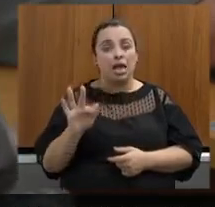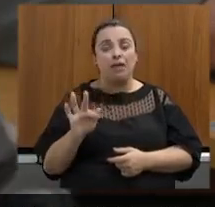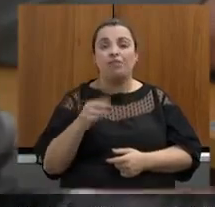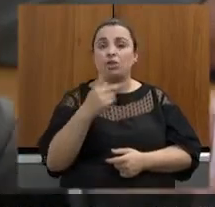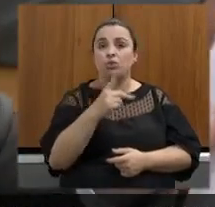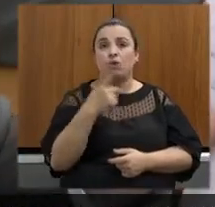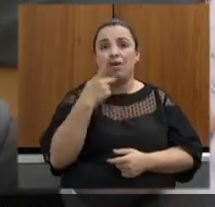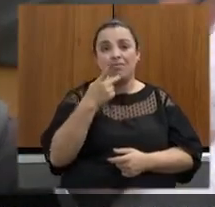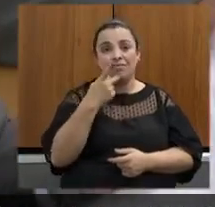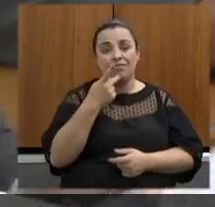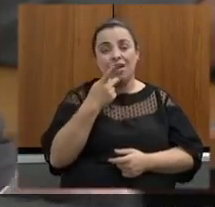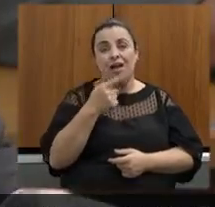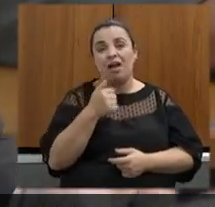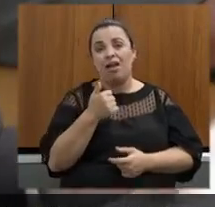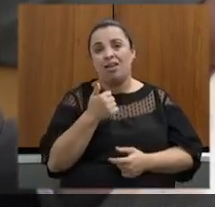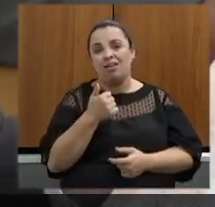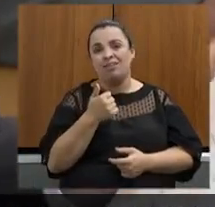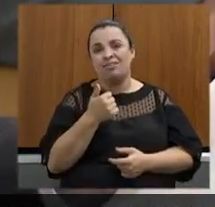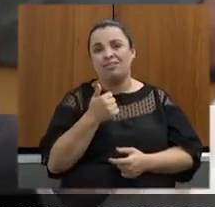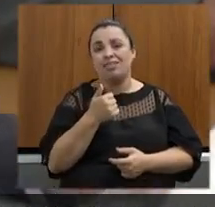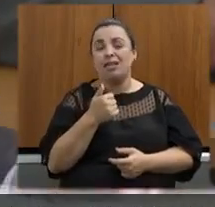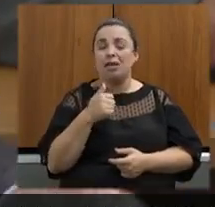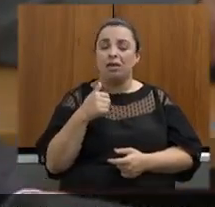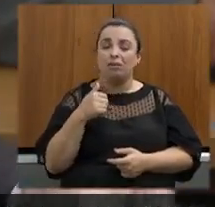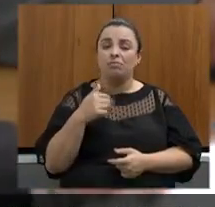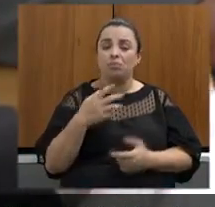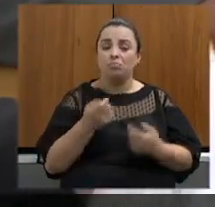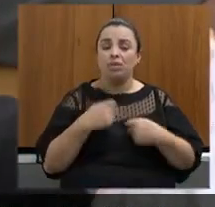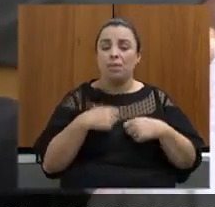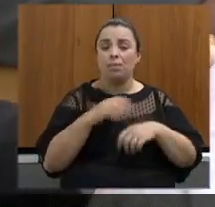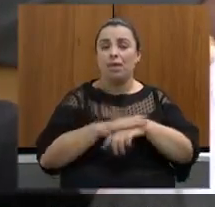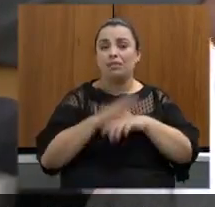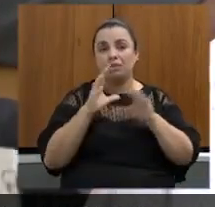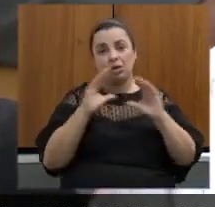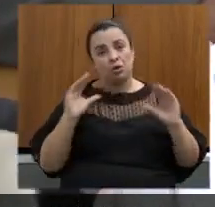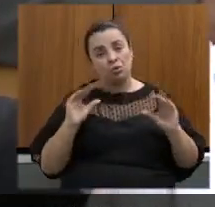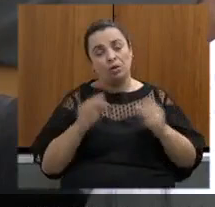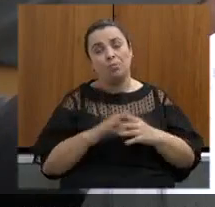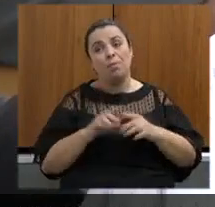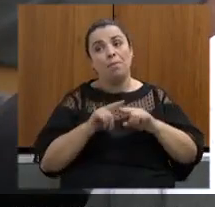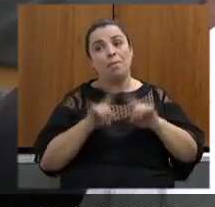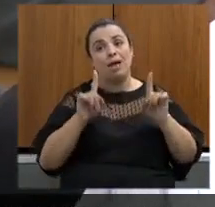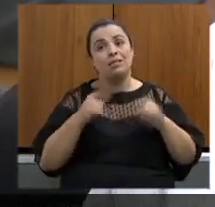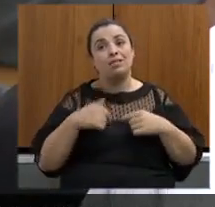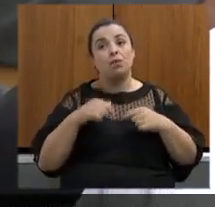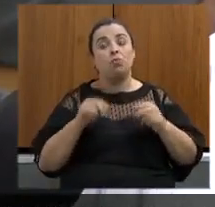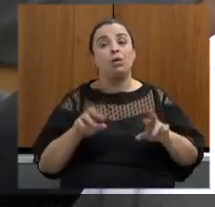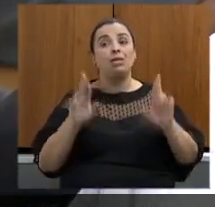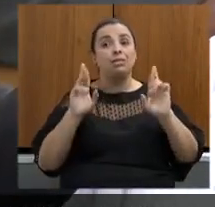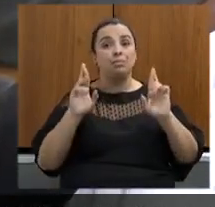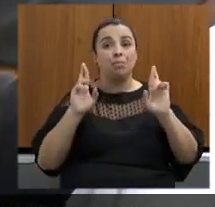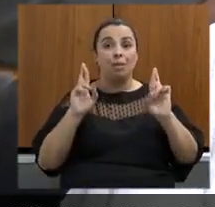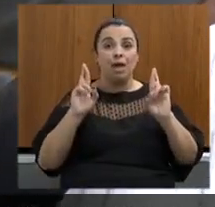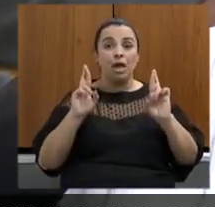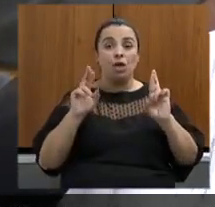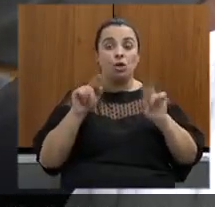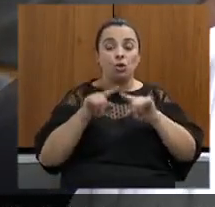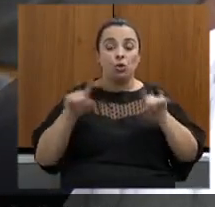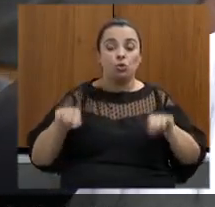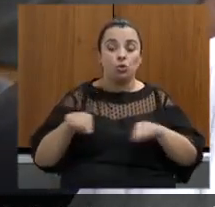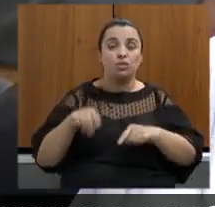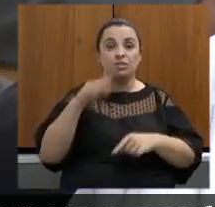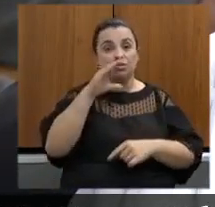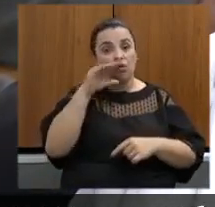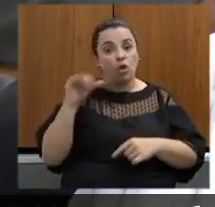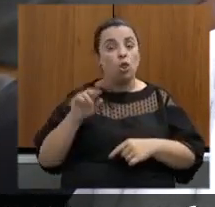é eu diria é um pouco mais tranquilizador eu só espero que os servidores não sejam os bodes expiatórios do